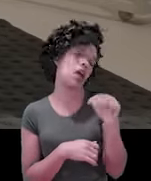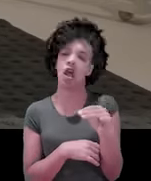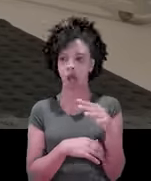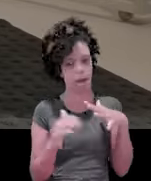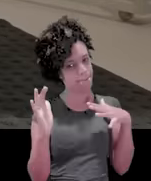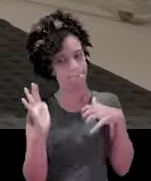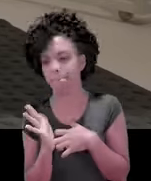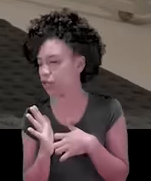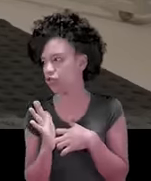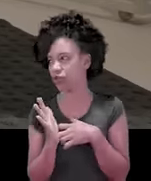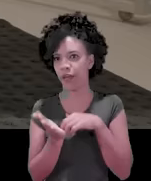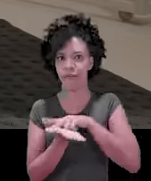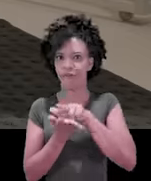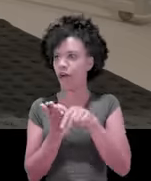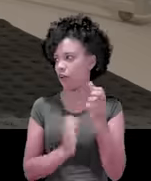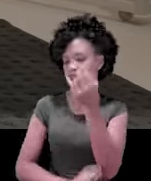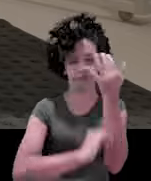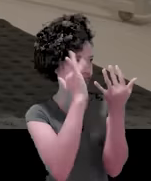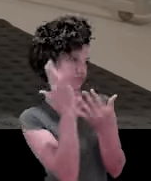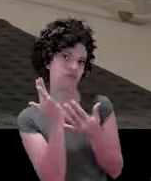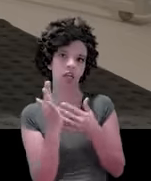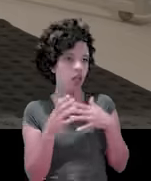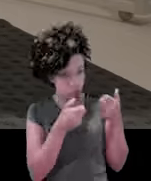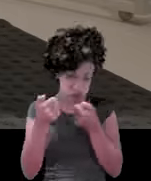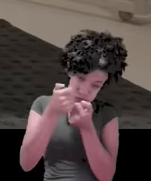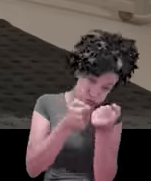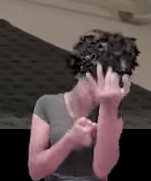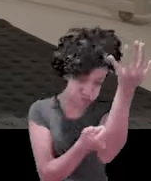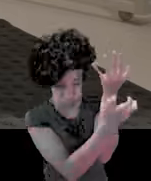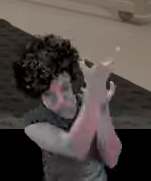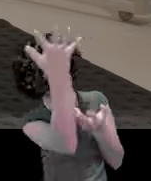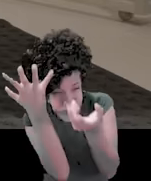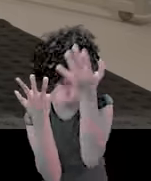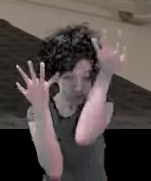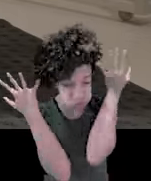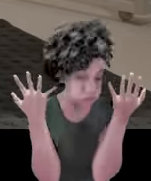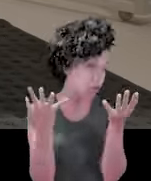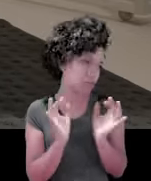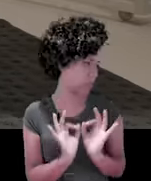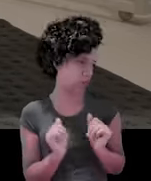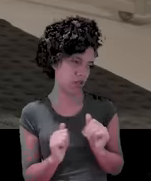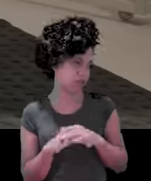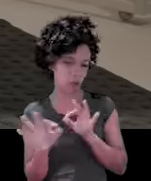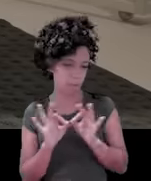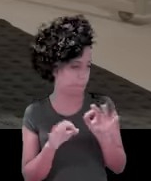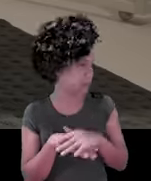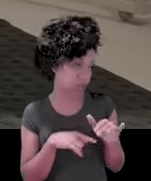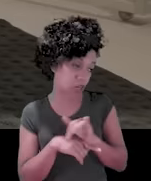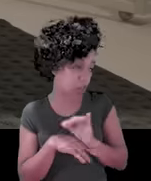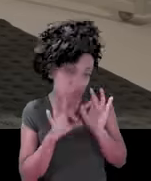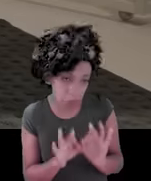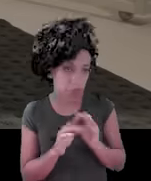desenrolam as e bateu de frente várias árvores também né tá ele manda as árvores todas já deu certo cara tanto assim o plano deu certo né